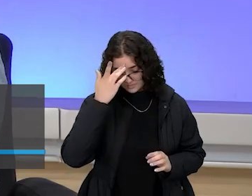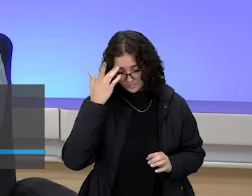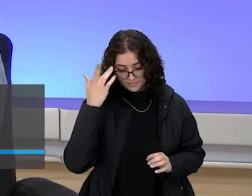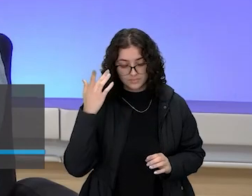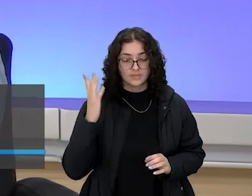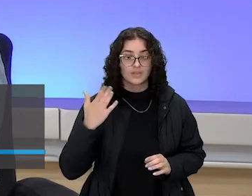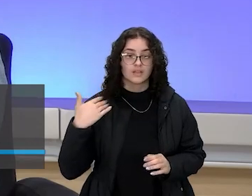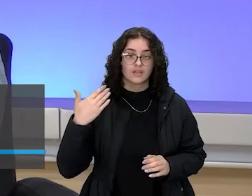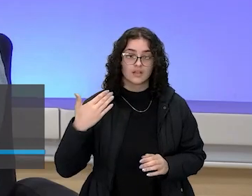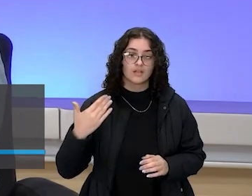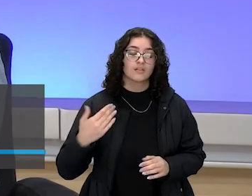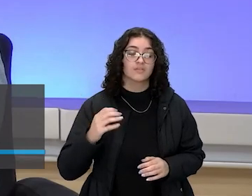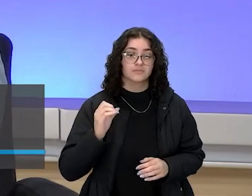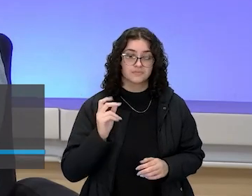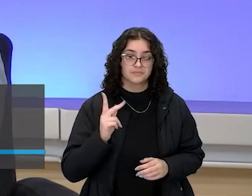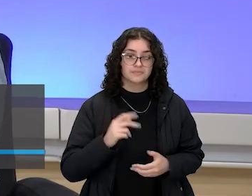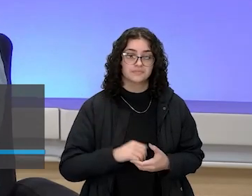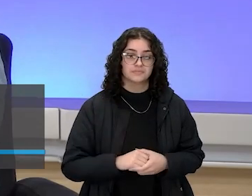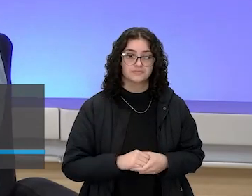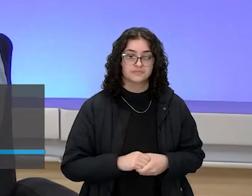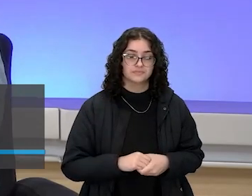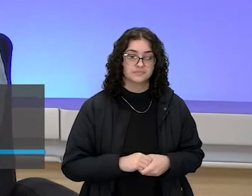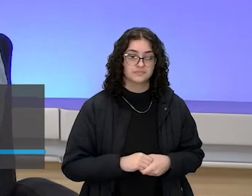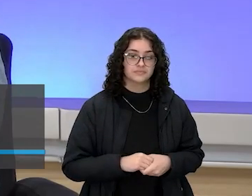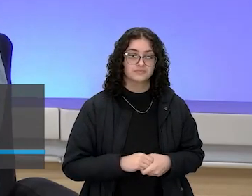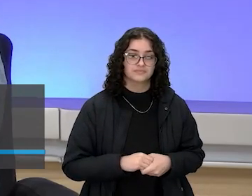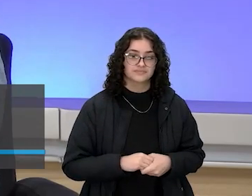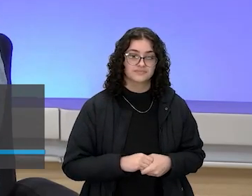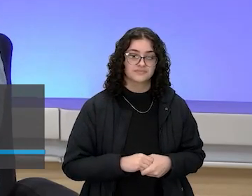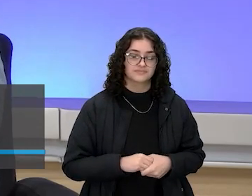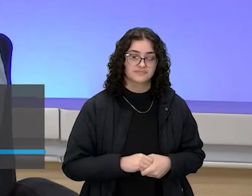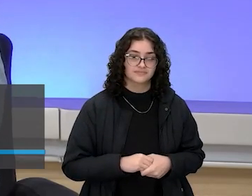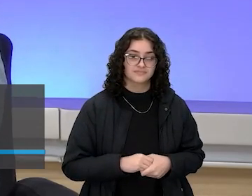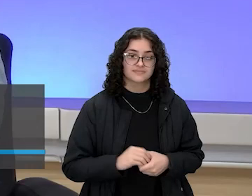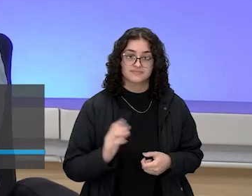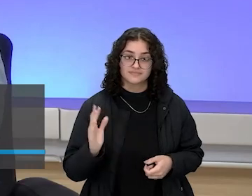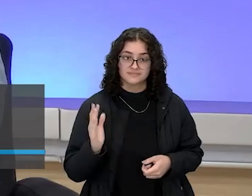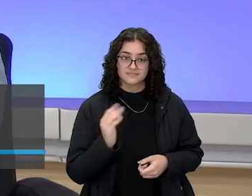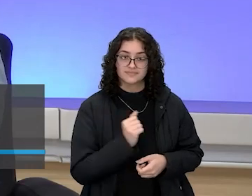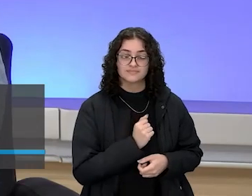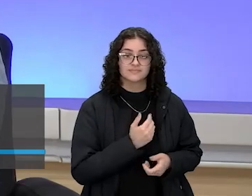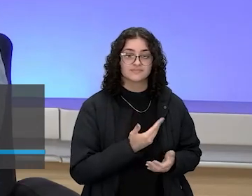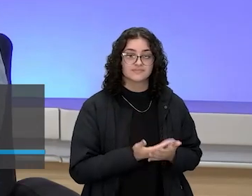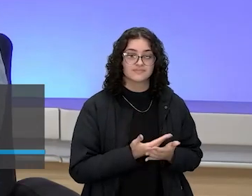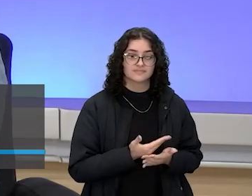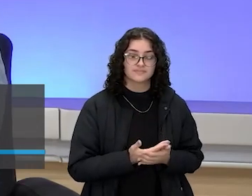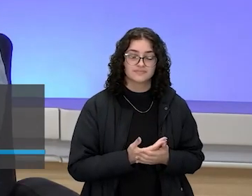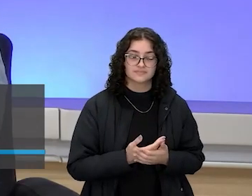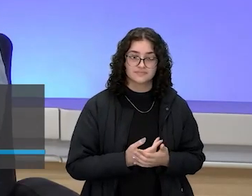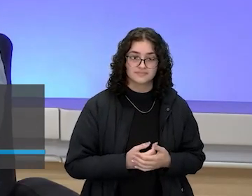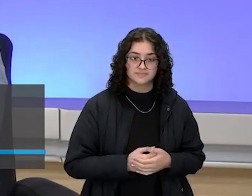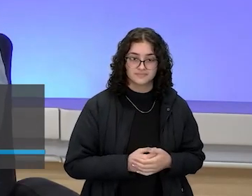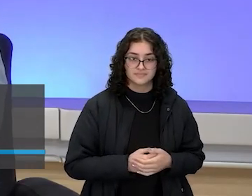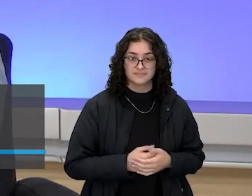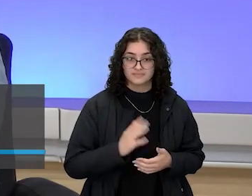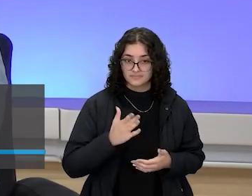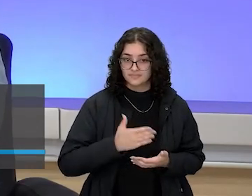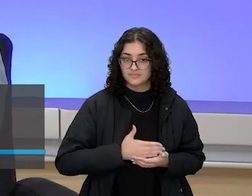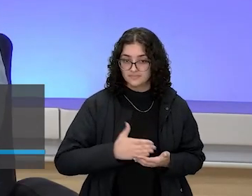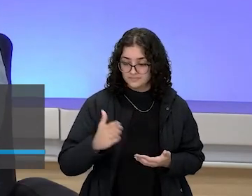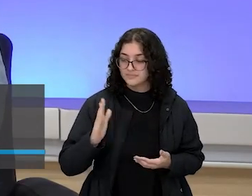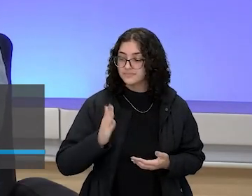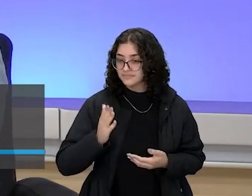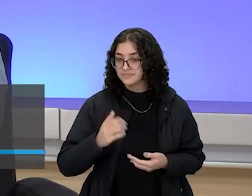tradicionais, povos originários, tá certo? Bom, gente, vamos lá para nossa aula, então. Já começou, né?